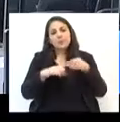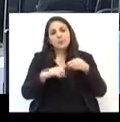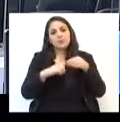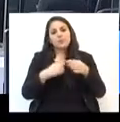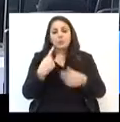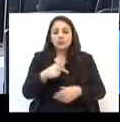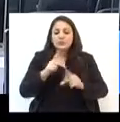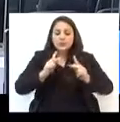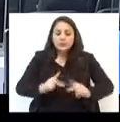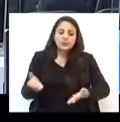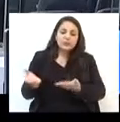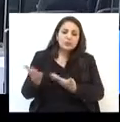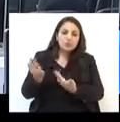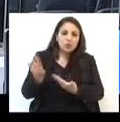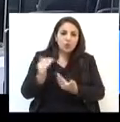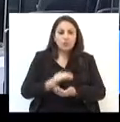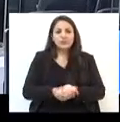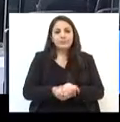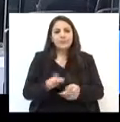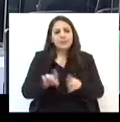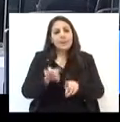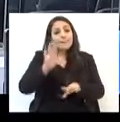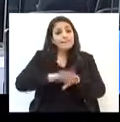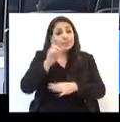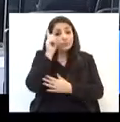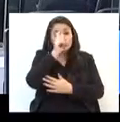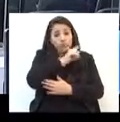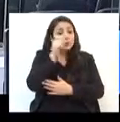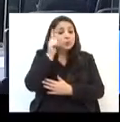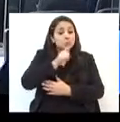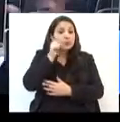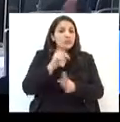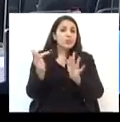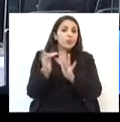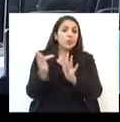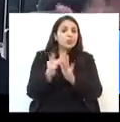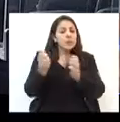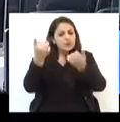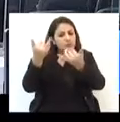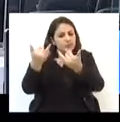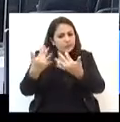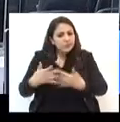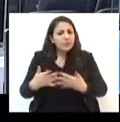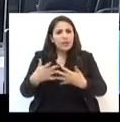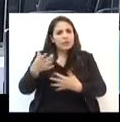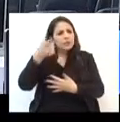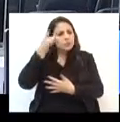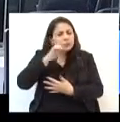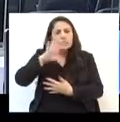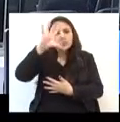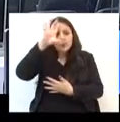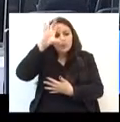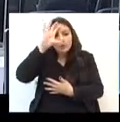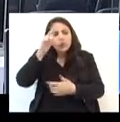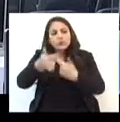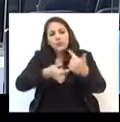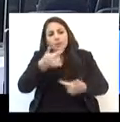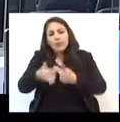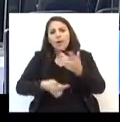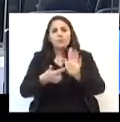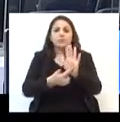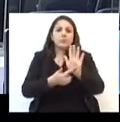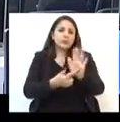principalmente com esse público adolescente, que é difícil que eles firmem a concentração no trabalho